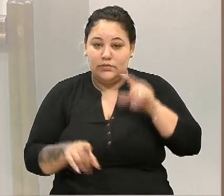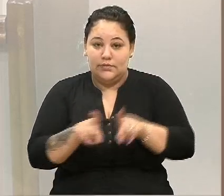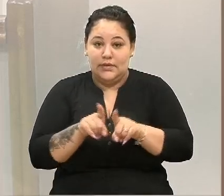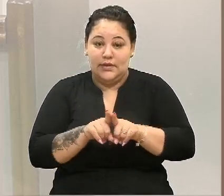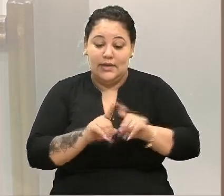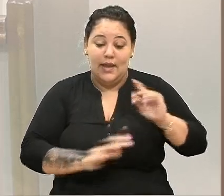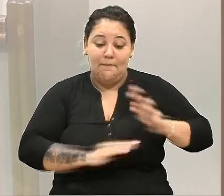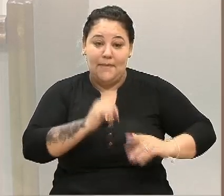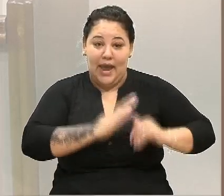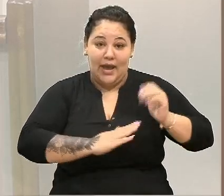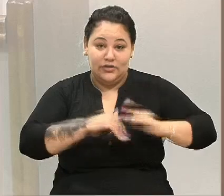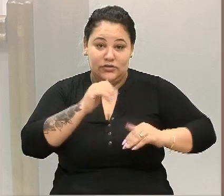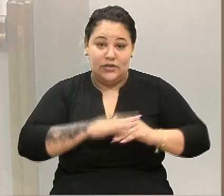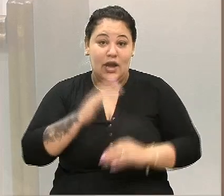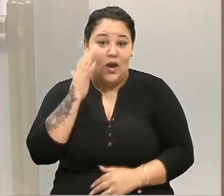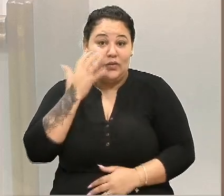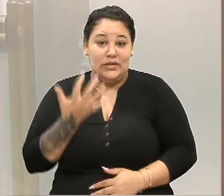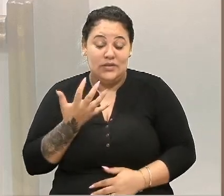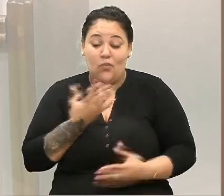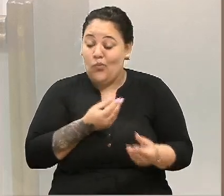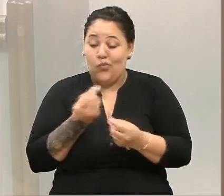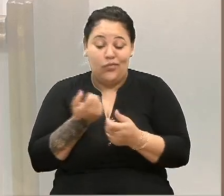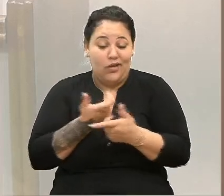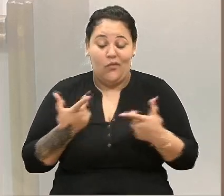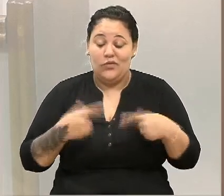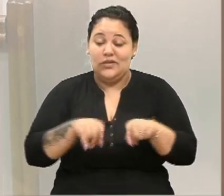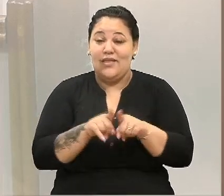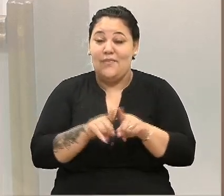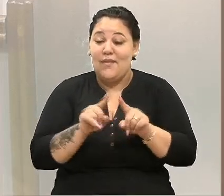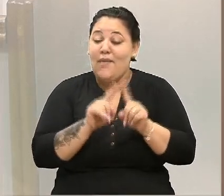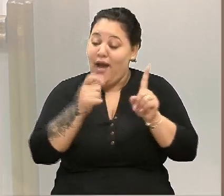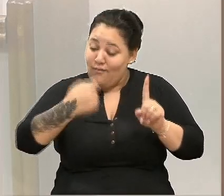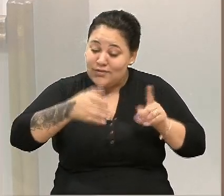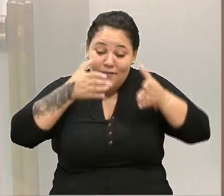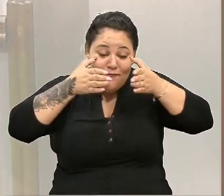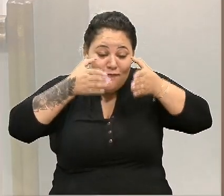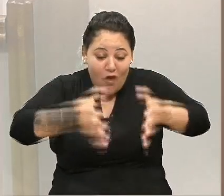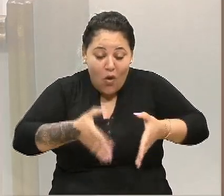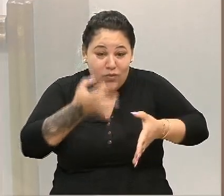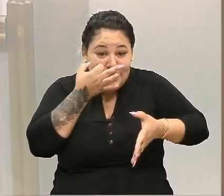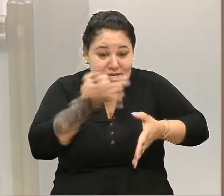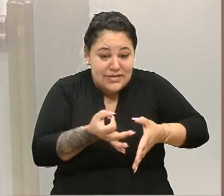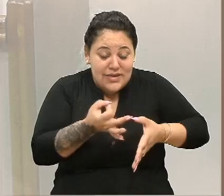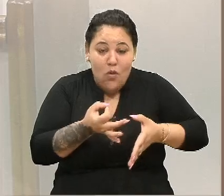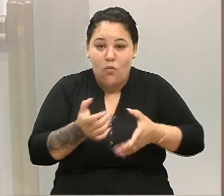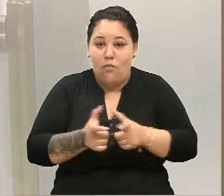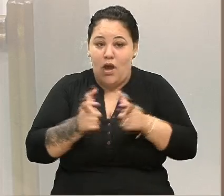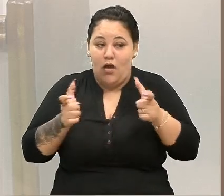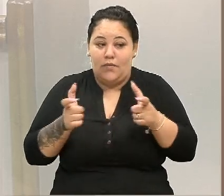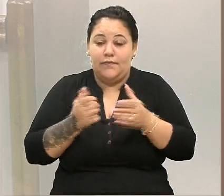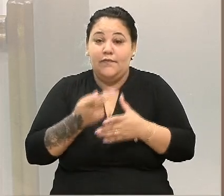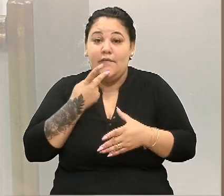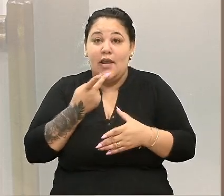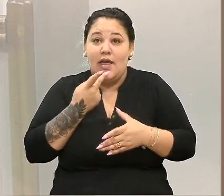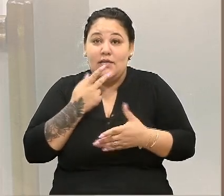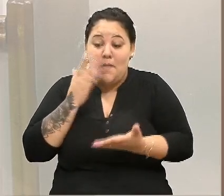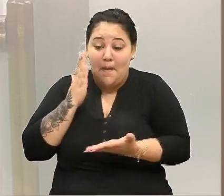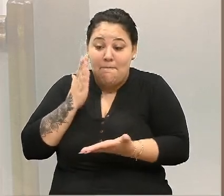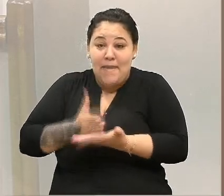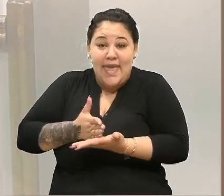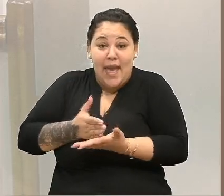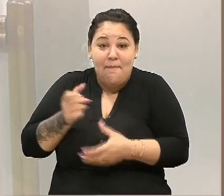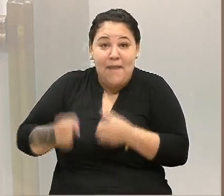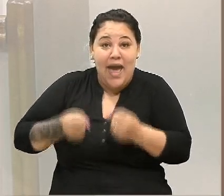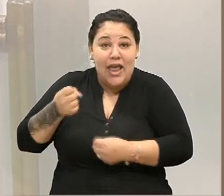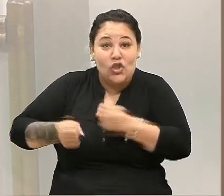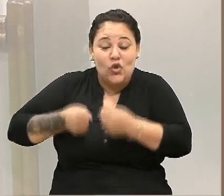prática aconteceram muitas coisas, mas precisamos ter um foco maior. A falar sobre a meia maratona, eu me impressionei o